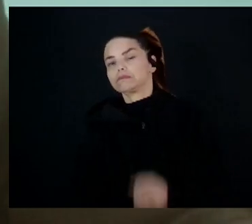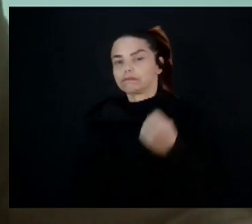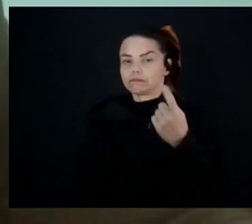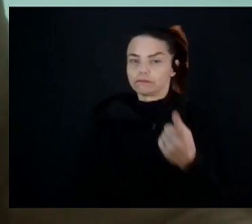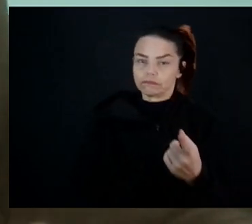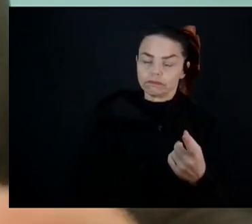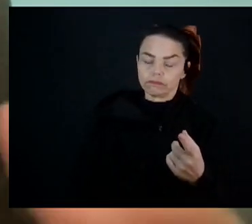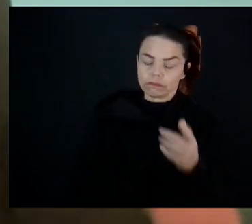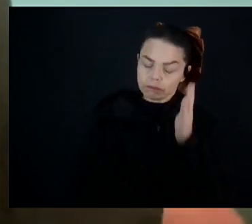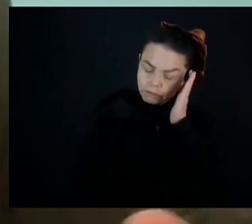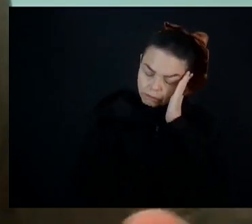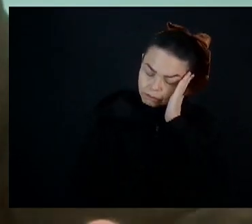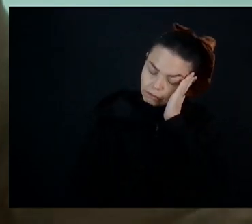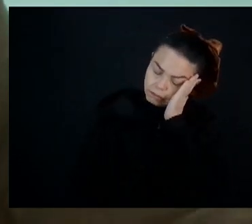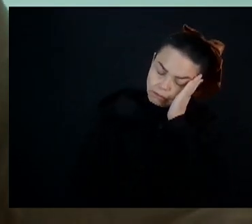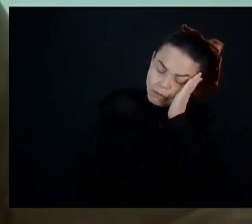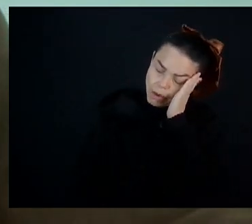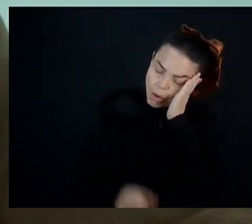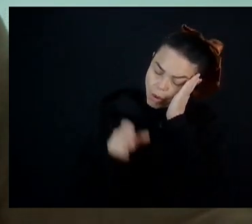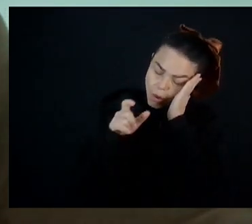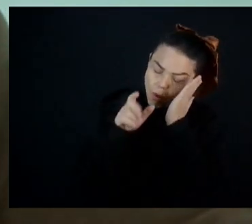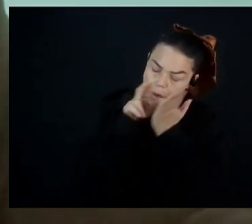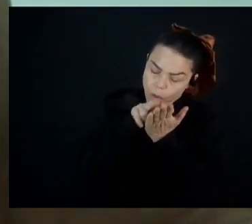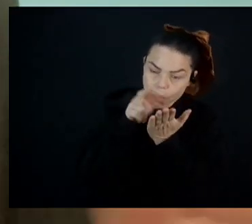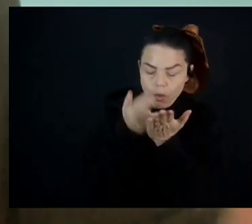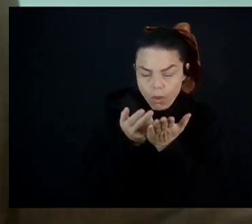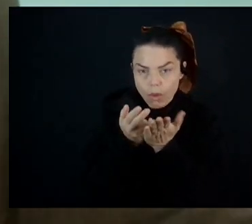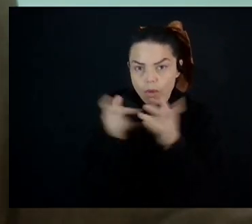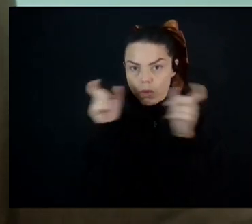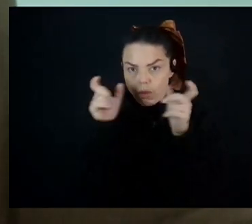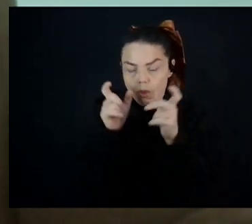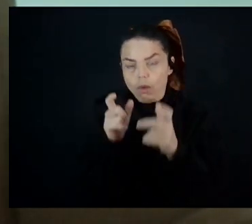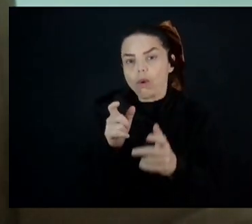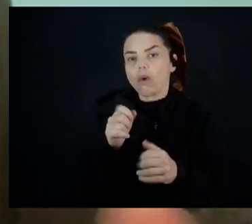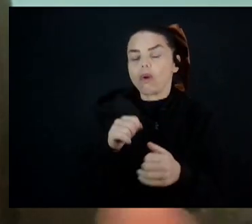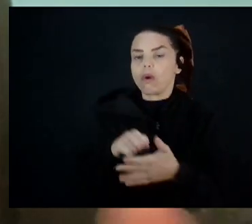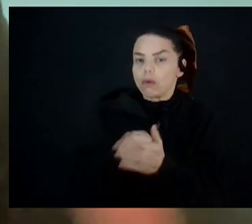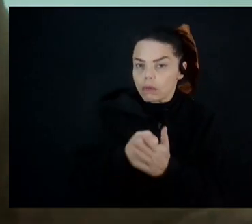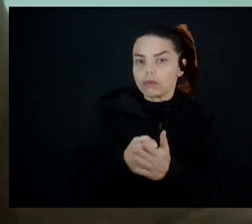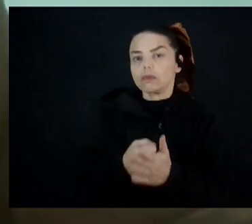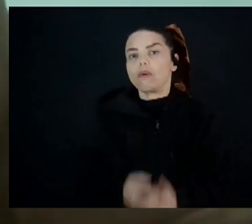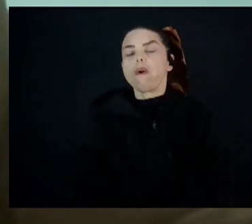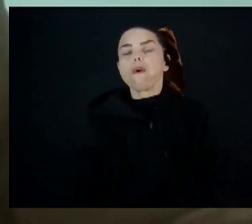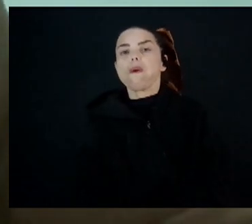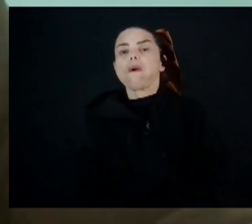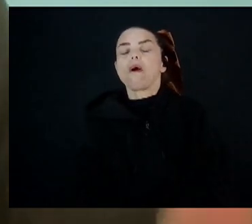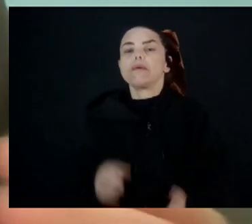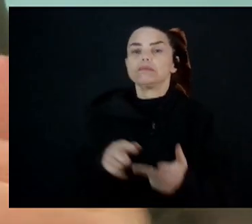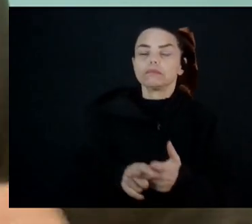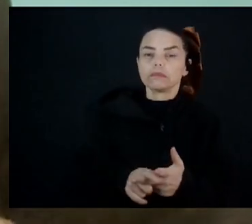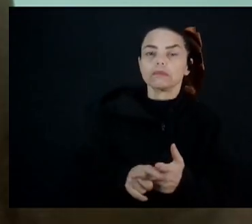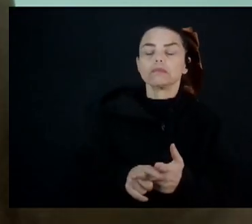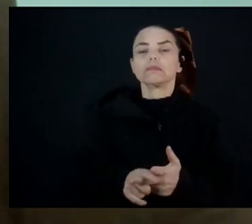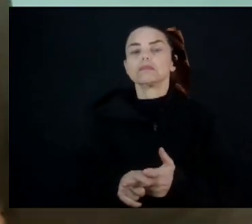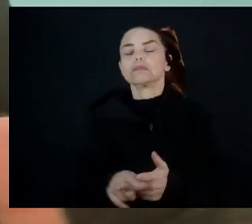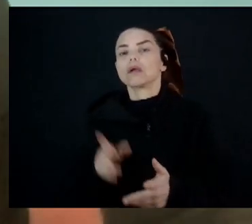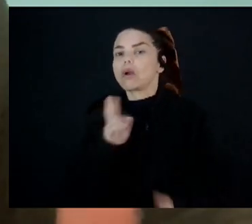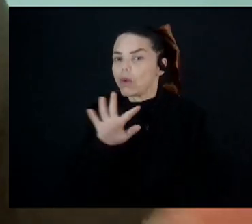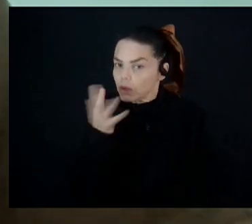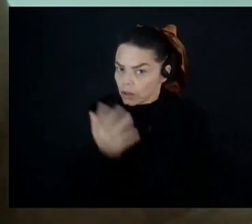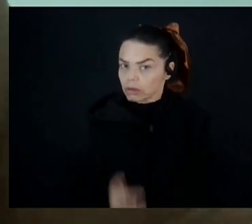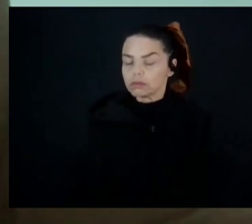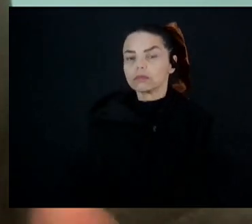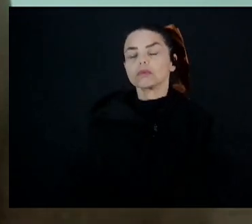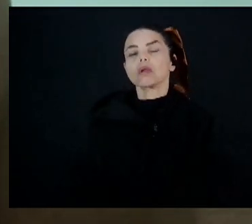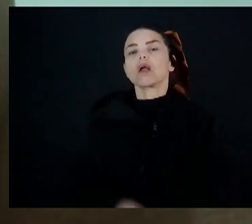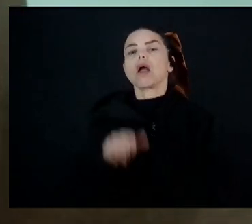tirando, né? E a gente vai dando nomes. Então tem privação do sono, restrição do sono, que são voluntárias, mas aí eu tenho também